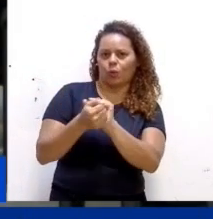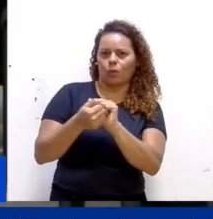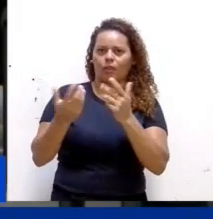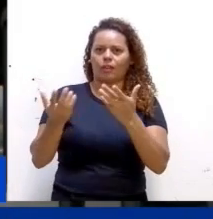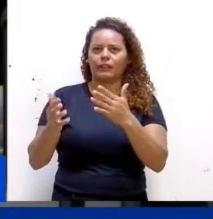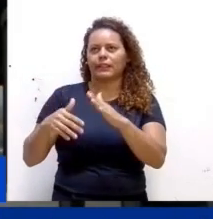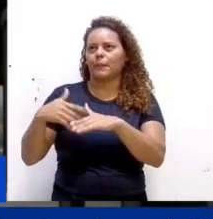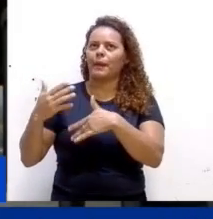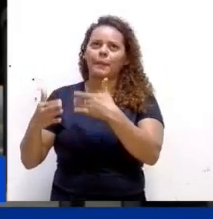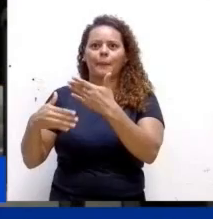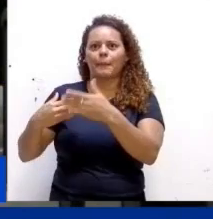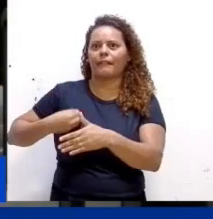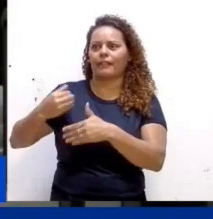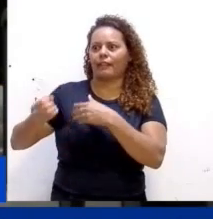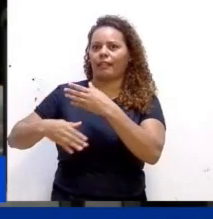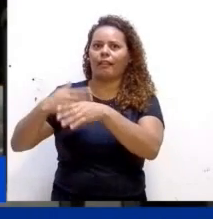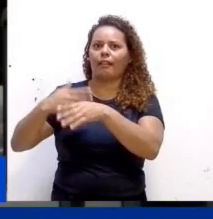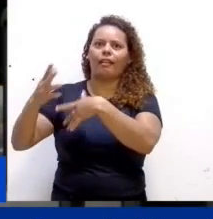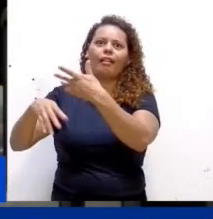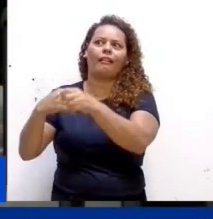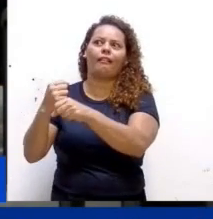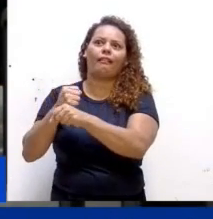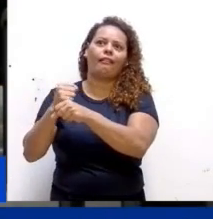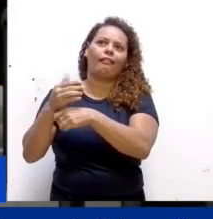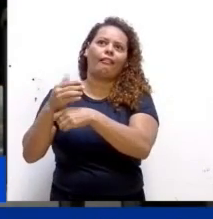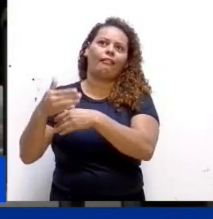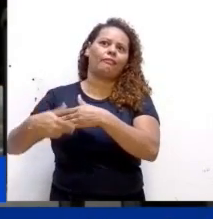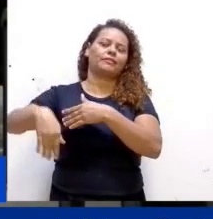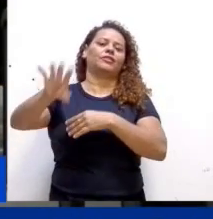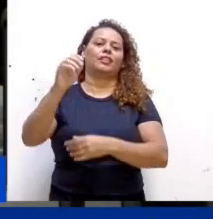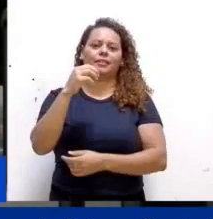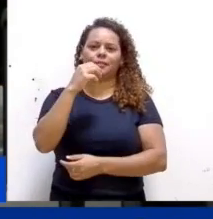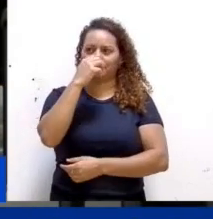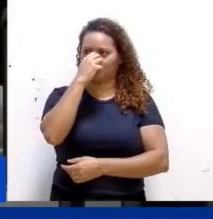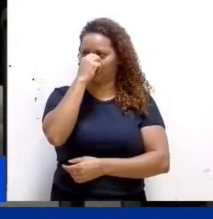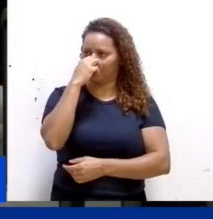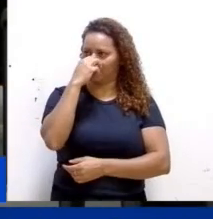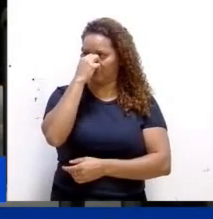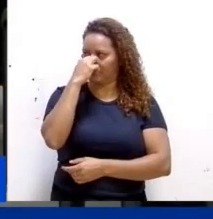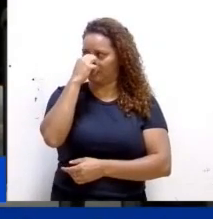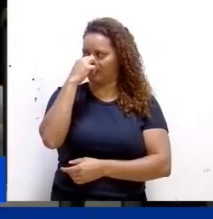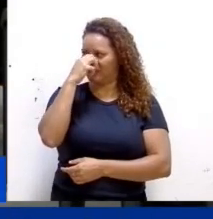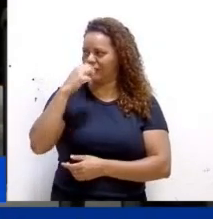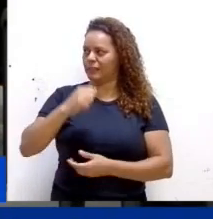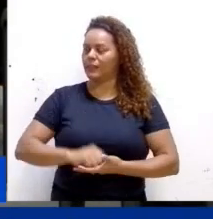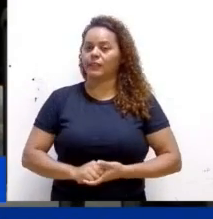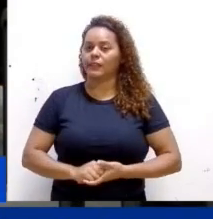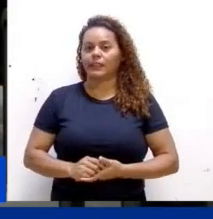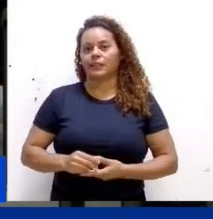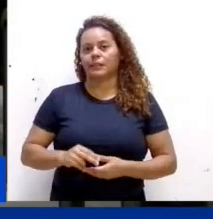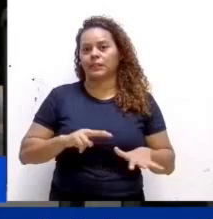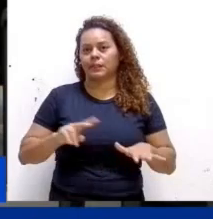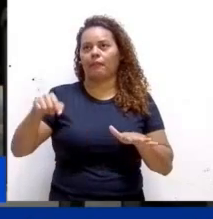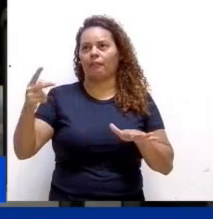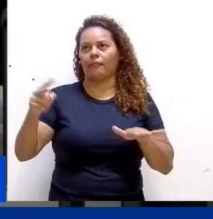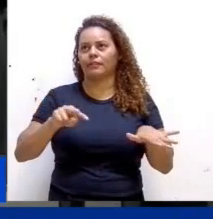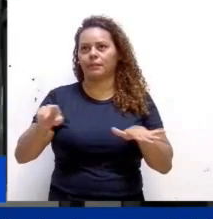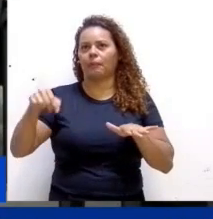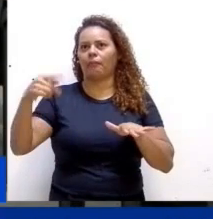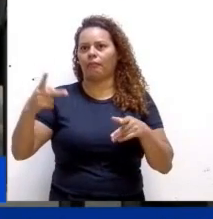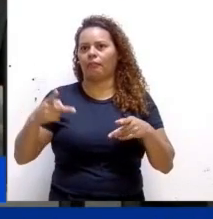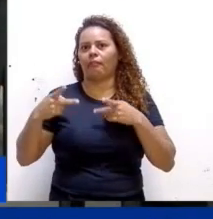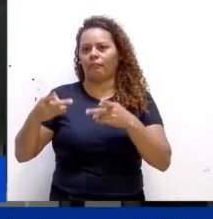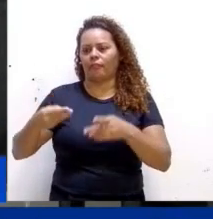E aí tal, quando eu já vi, eu já estava com a minha escova de dente lá. Eu já levei, toda semana levava uma muda de roupa, já ficava lá